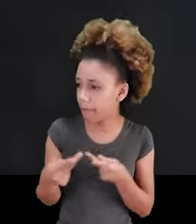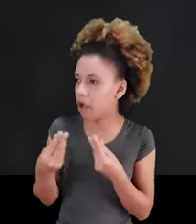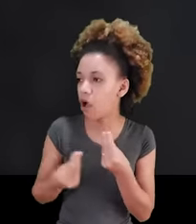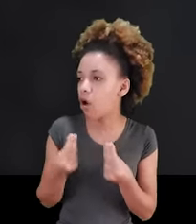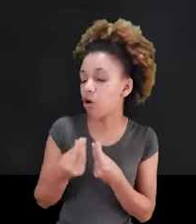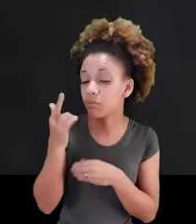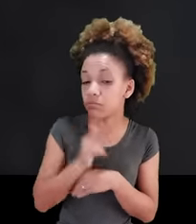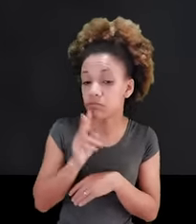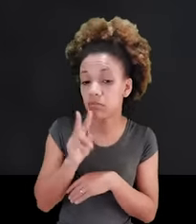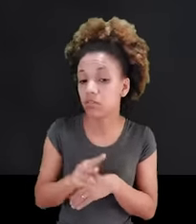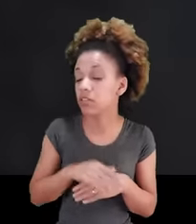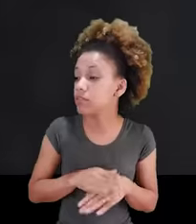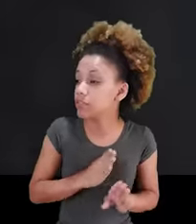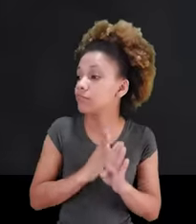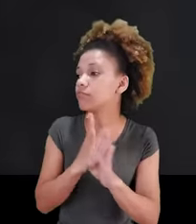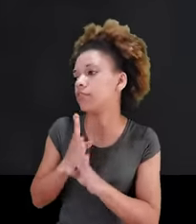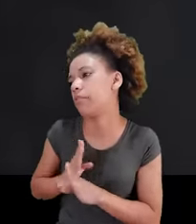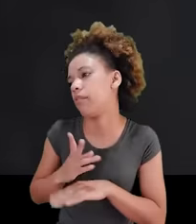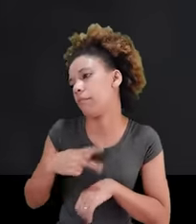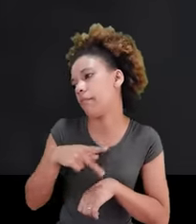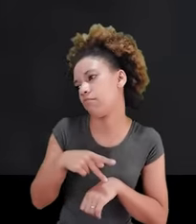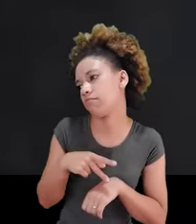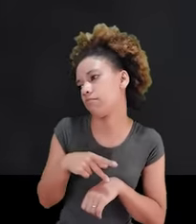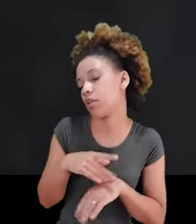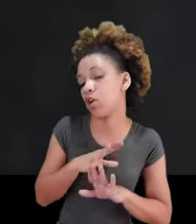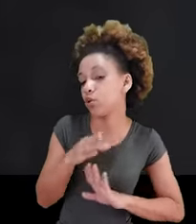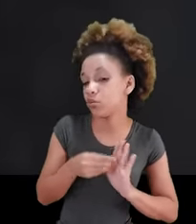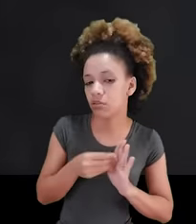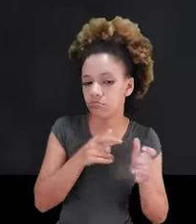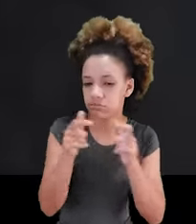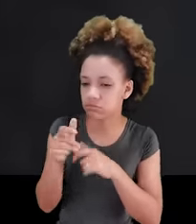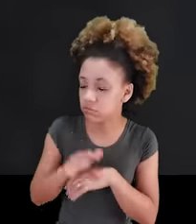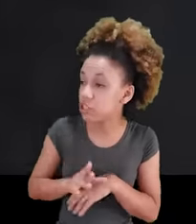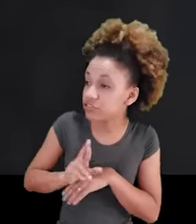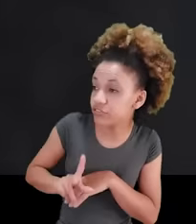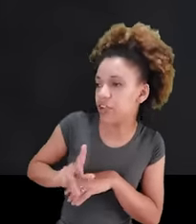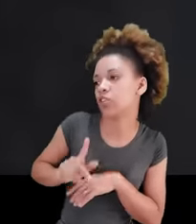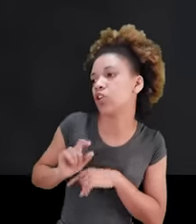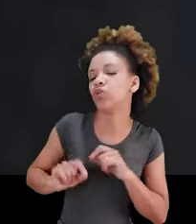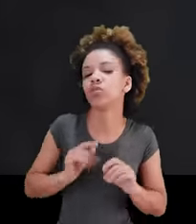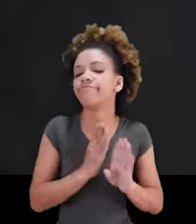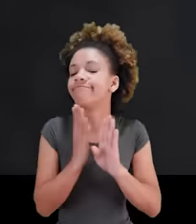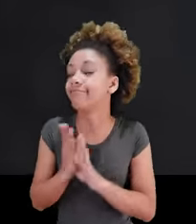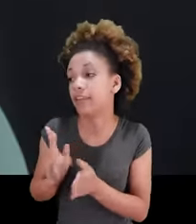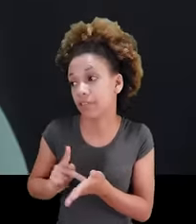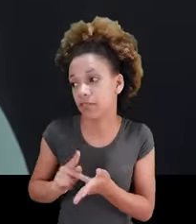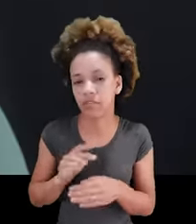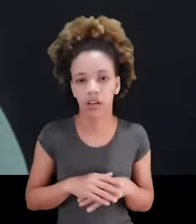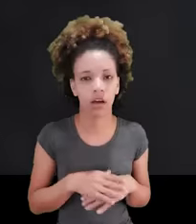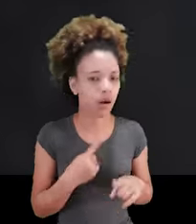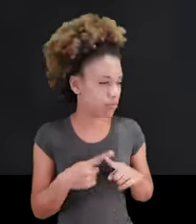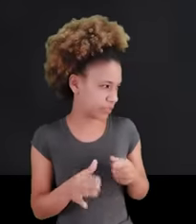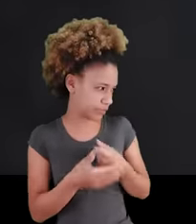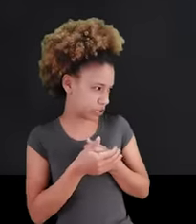como nunca o tínhamos visto e achávamos sempre que o que vinha de fora era melhor, percebes? Tudo o que vinha de fora era melhor do que nós tínhamos cá e de facto era, porque vocês estavam muito